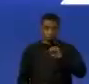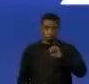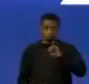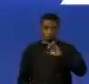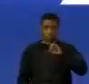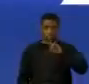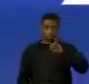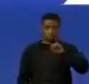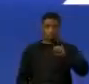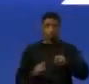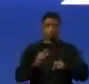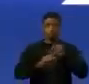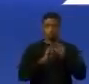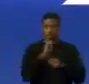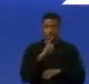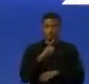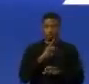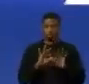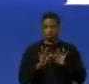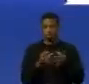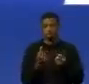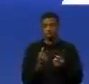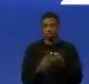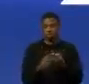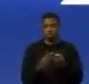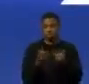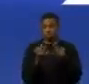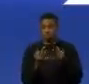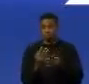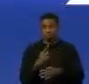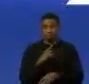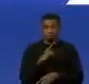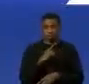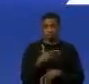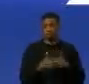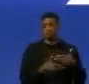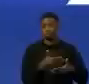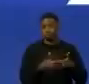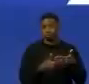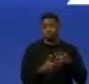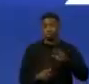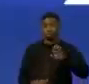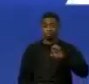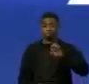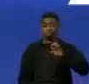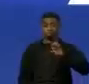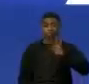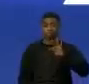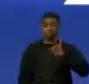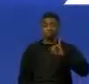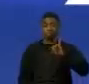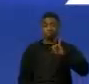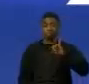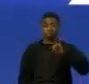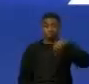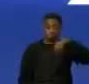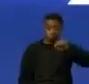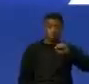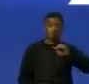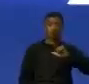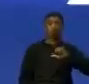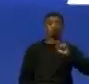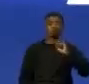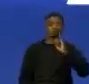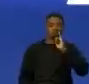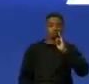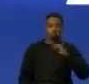questão aqui ela é relativamente simples, porque fala aqui da retina, e na sua retina existem